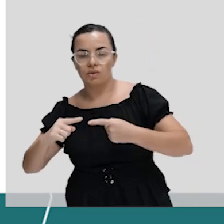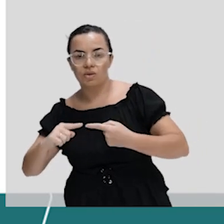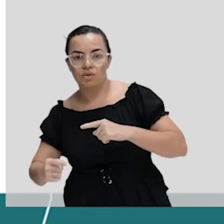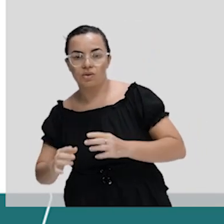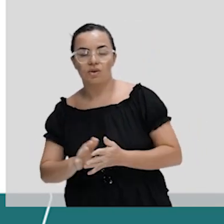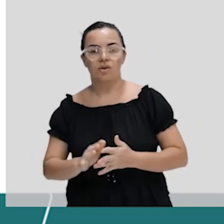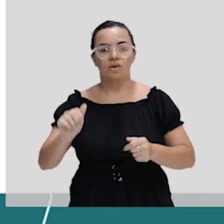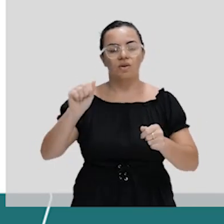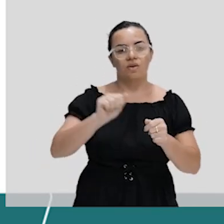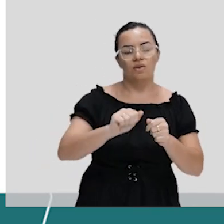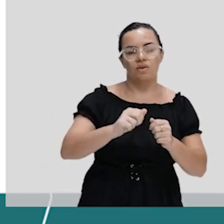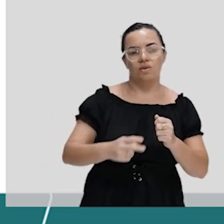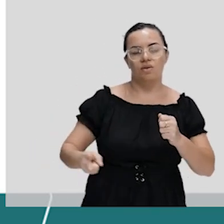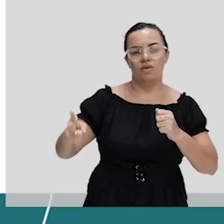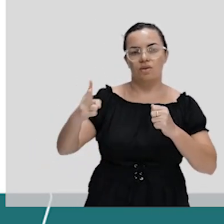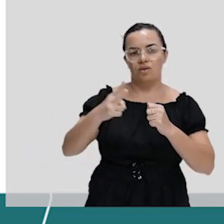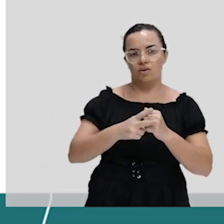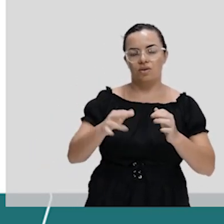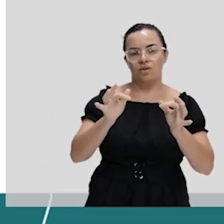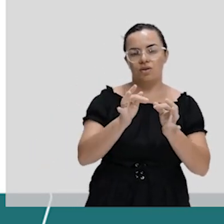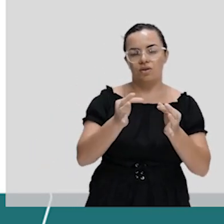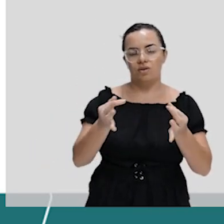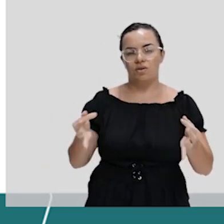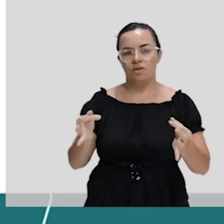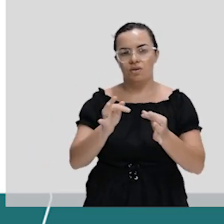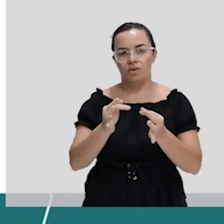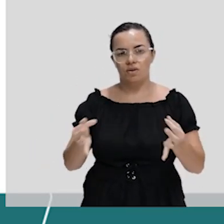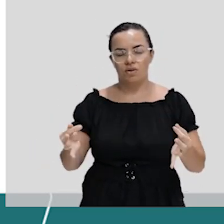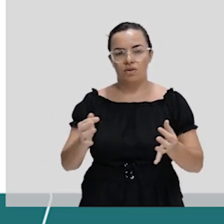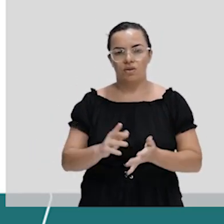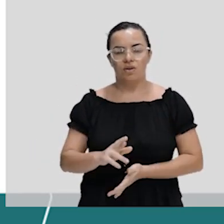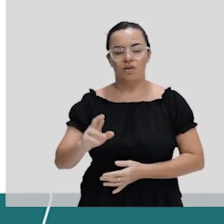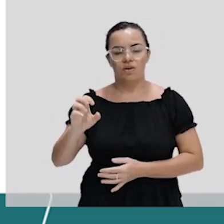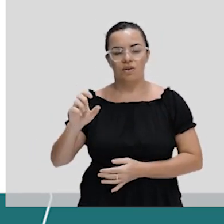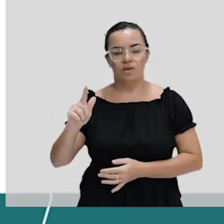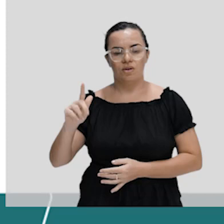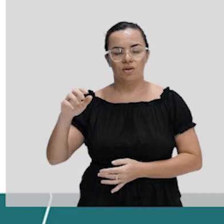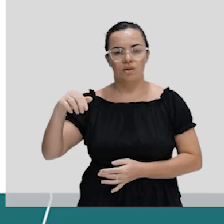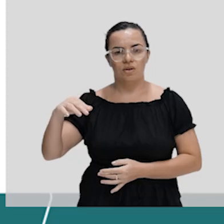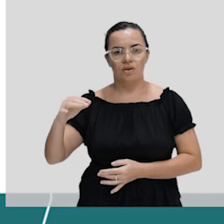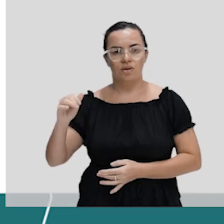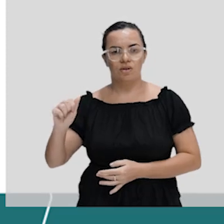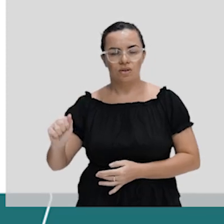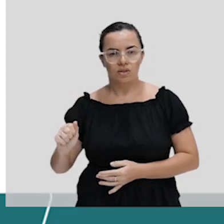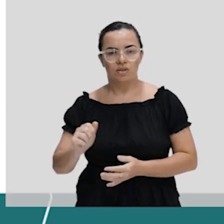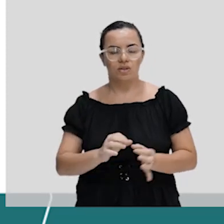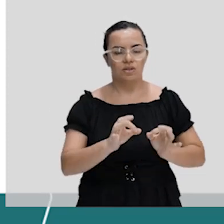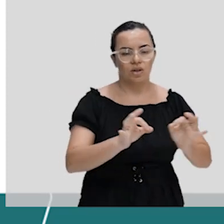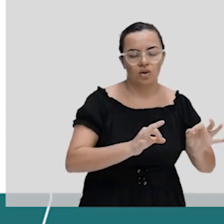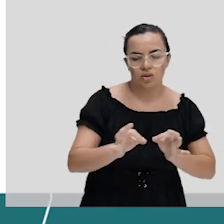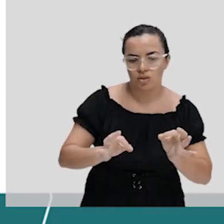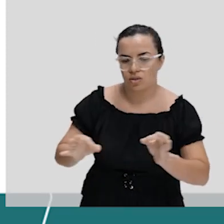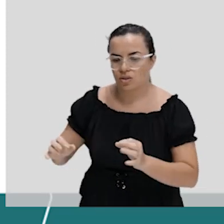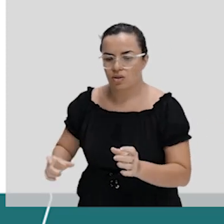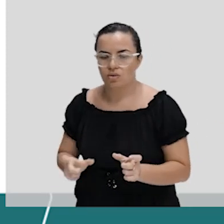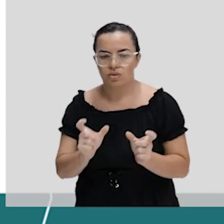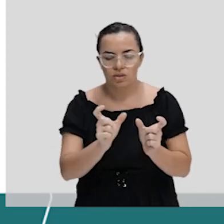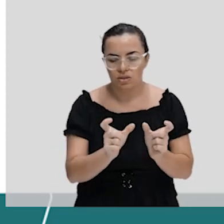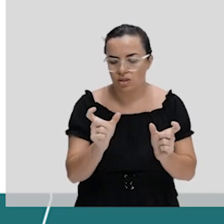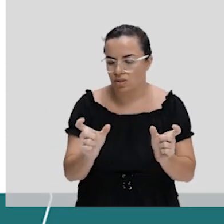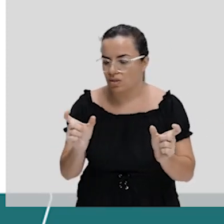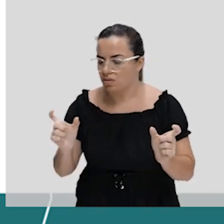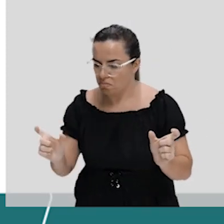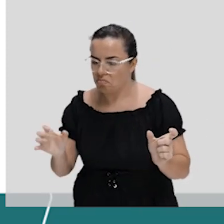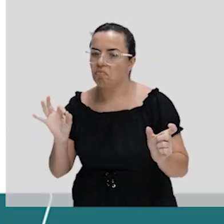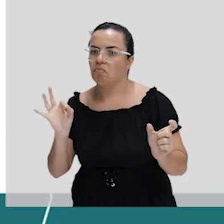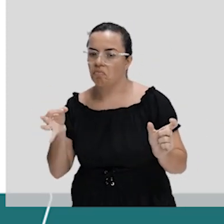dos verbos, e a sintaxe de regência, essa harmonia aí das palavras, tá bom? Cada verbo,